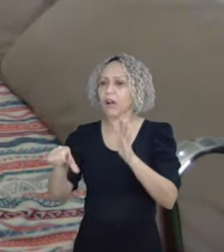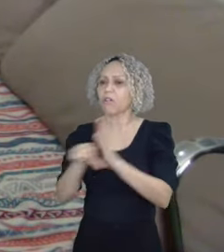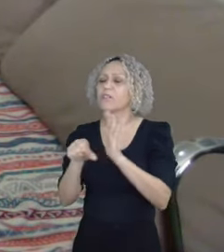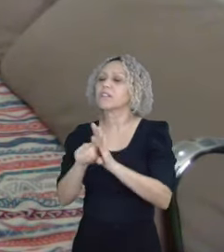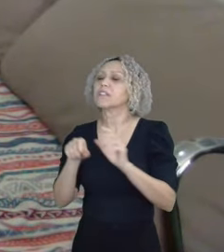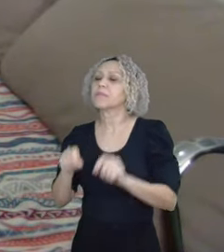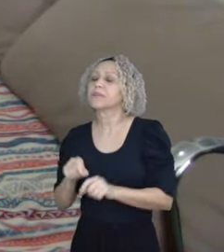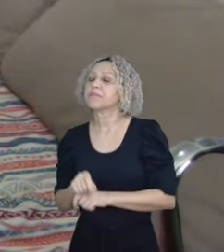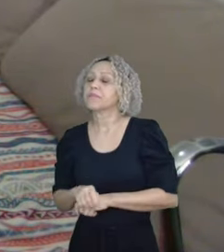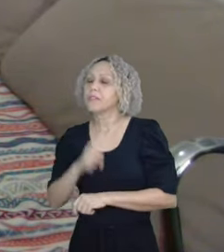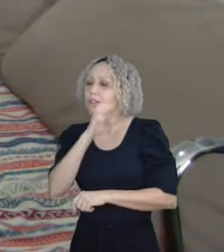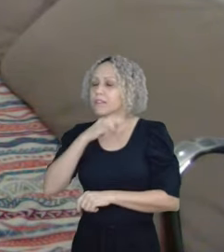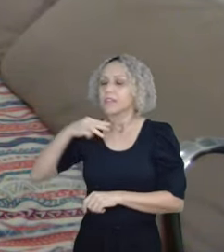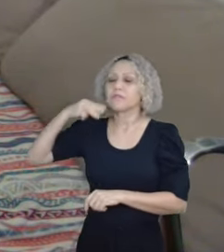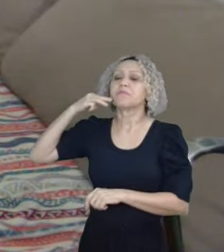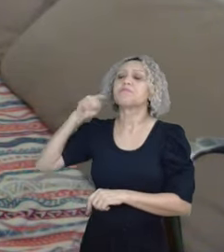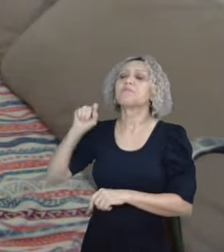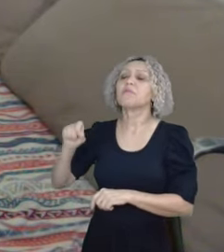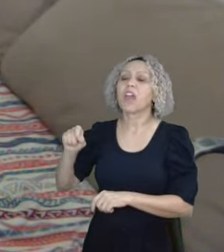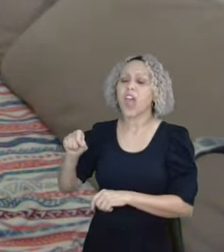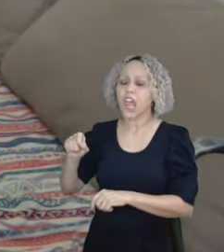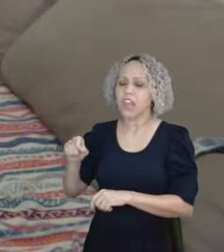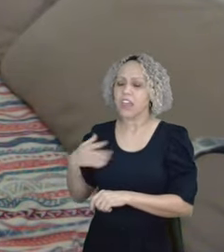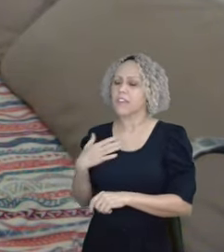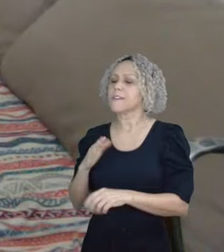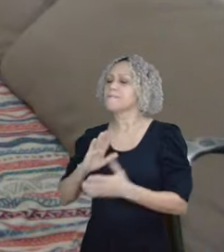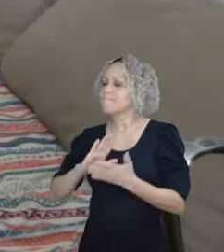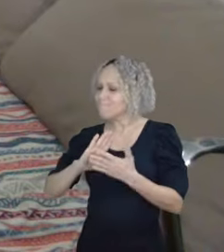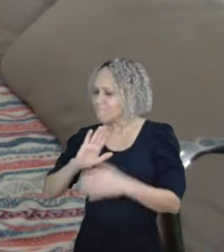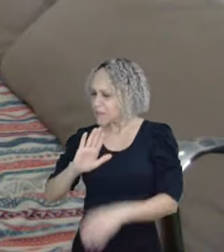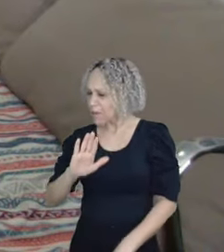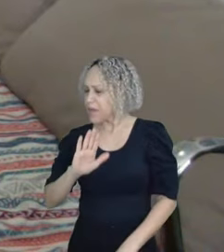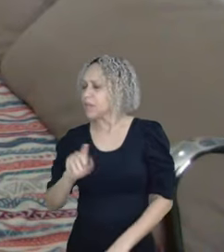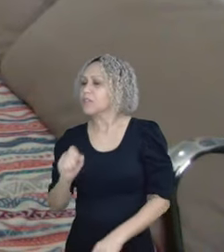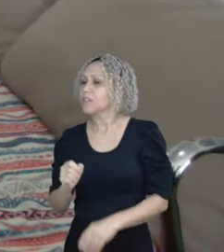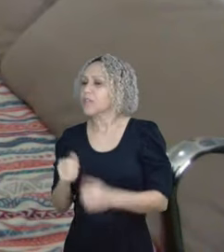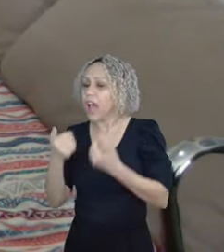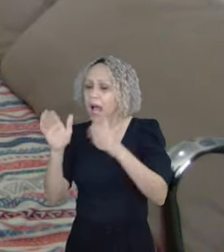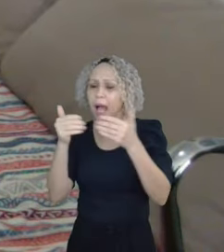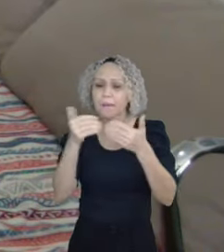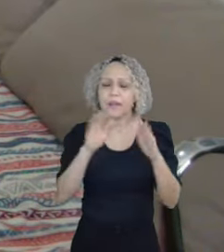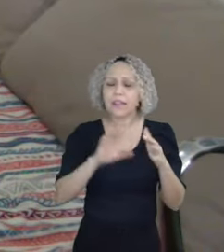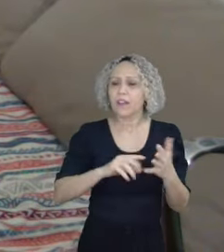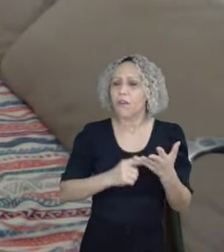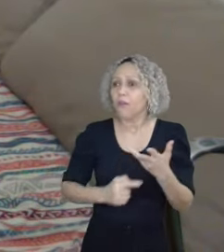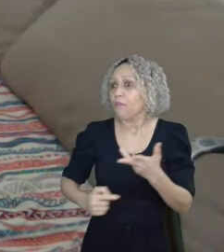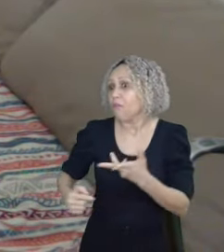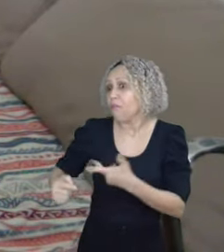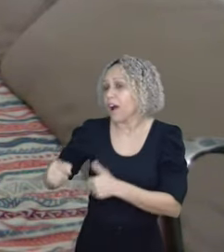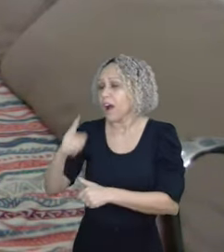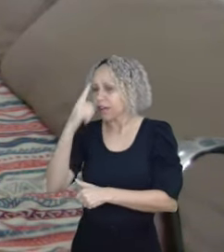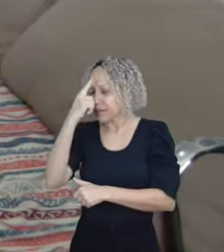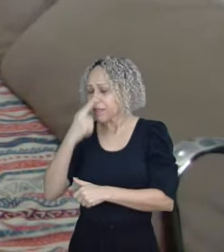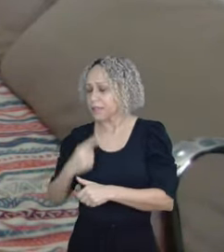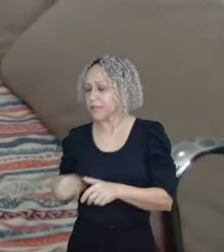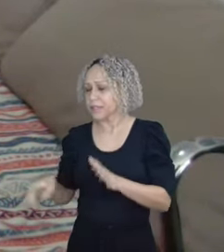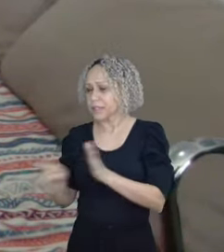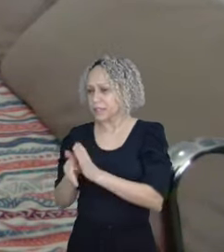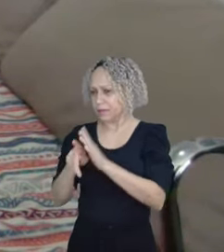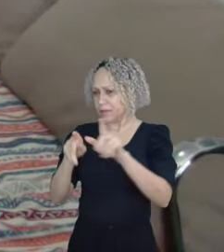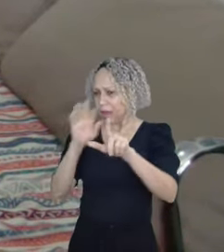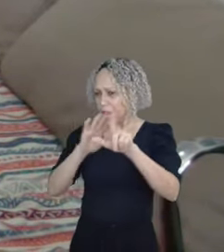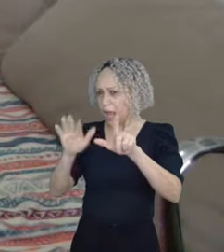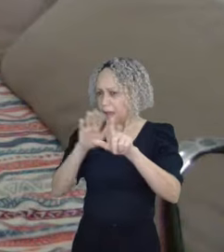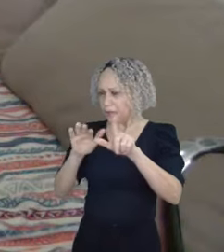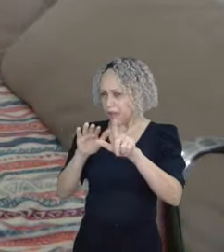desbloquear vários perfis suspensos do X por determinação do ministro Alexandre de Moraes, ele determinou a cobrança de uma